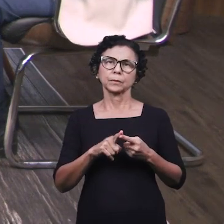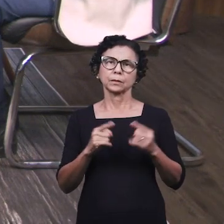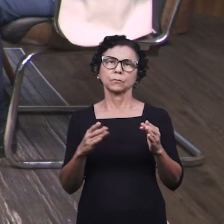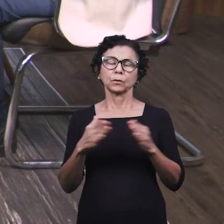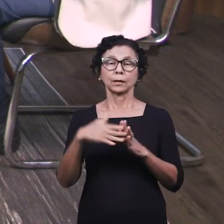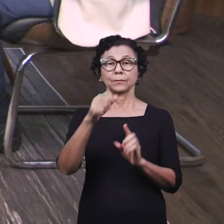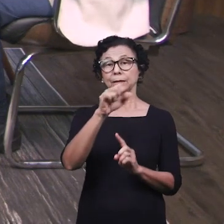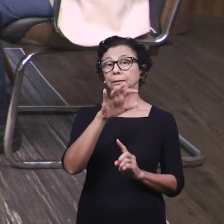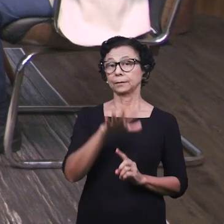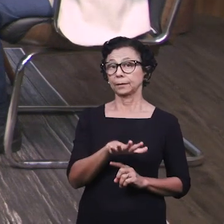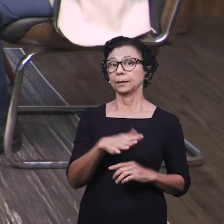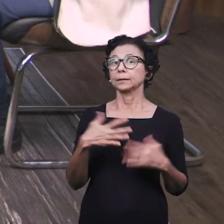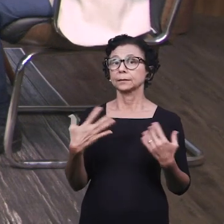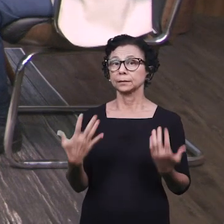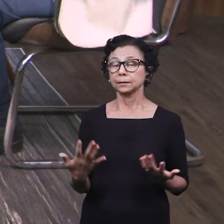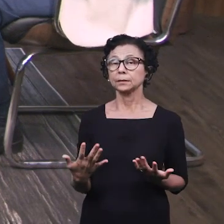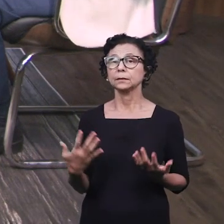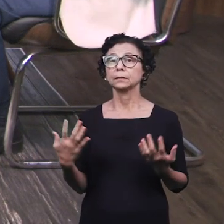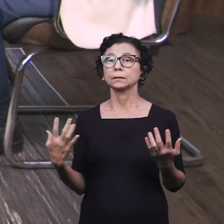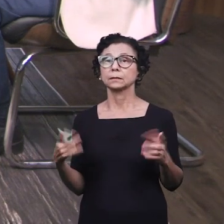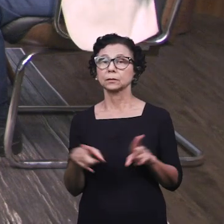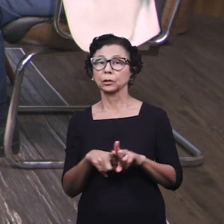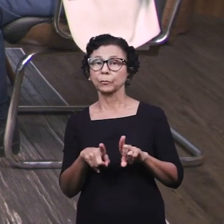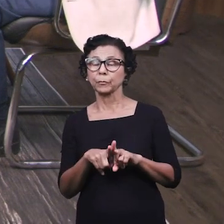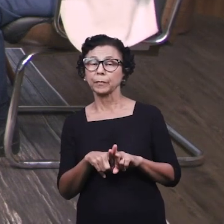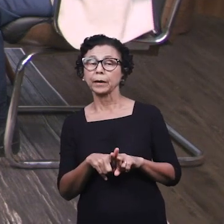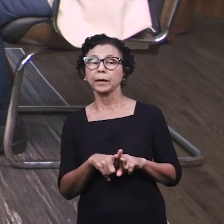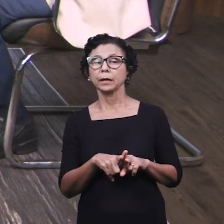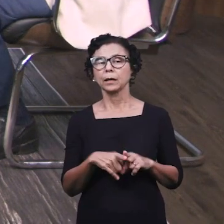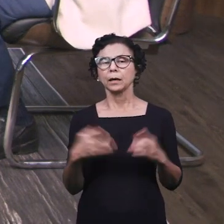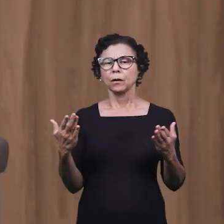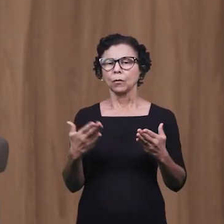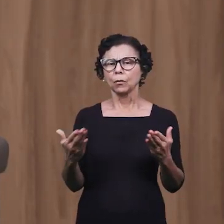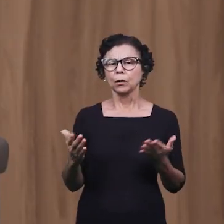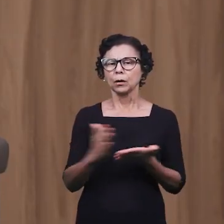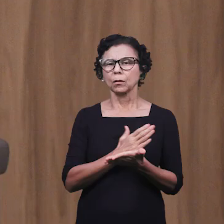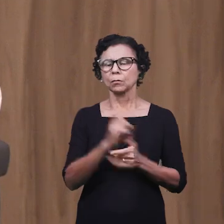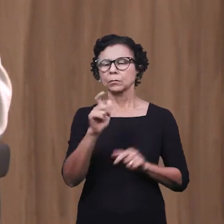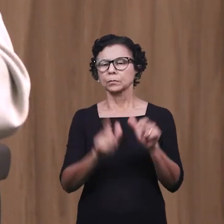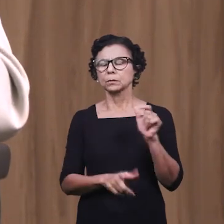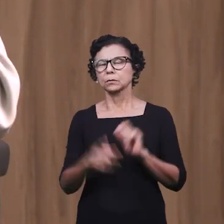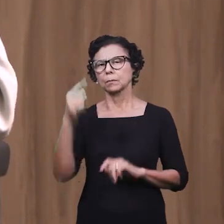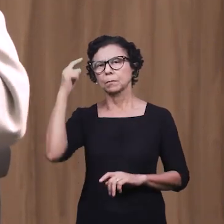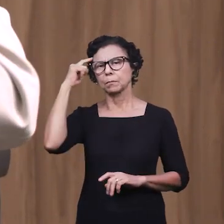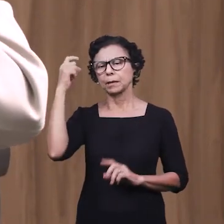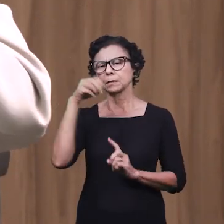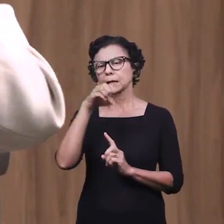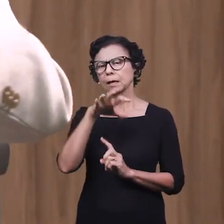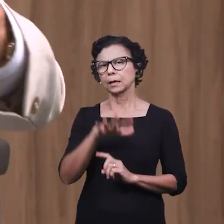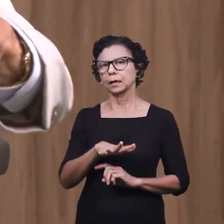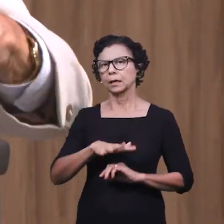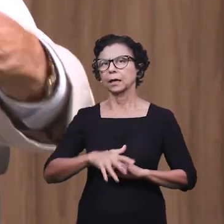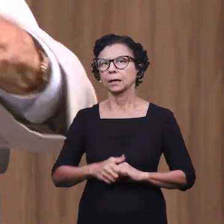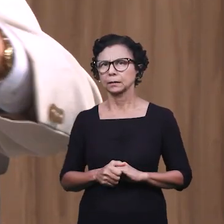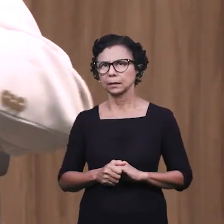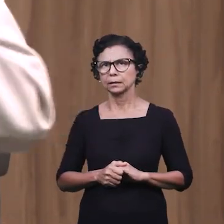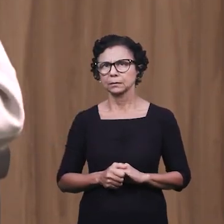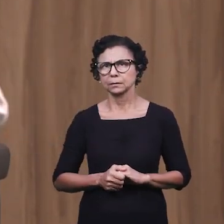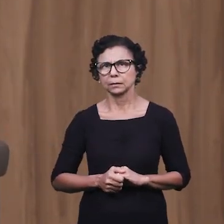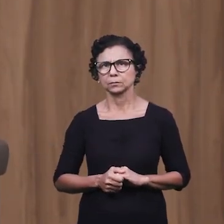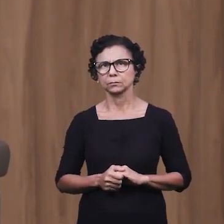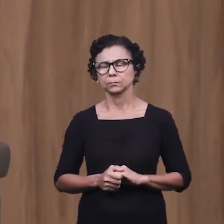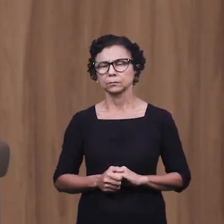trouxe até um motivo de preocupação hoje, onde o indivíduo pensa que a graça é continuar no